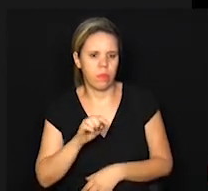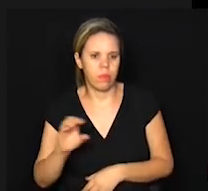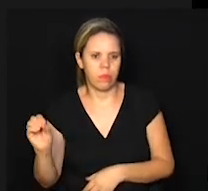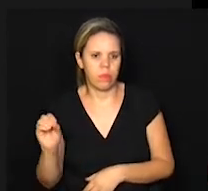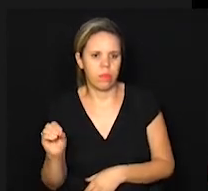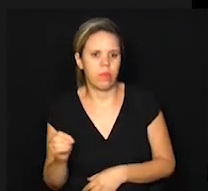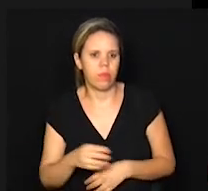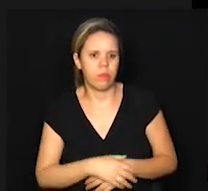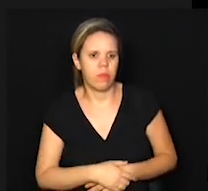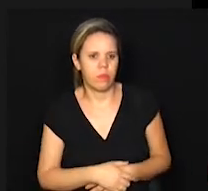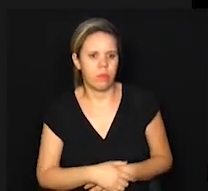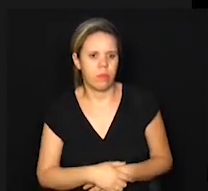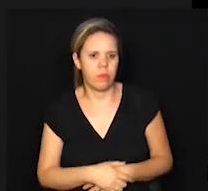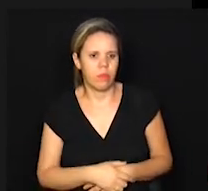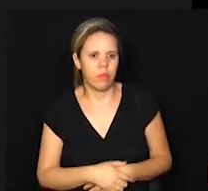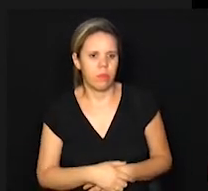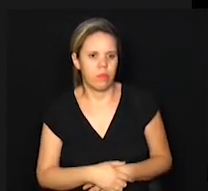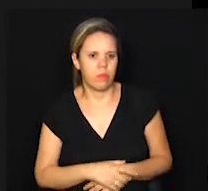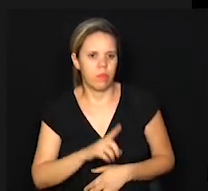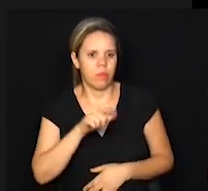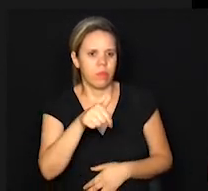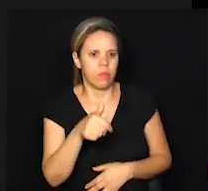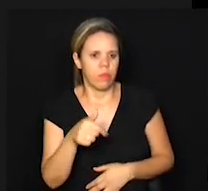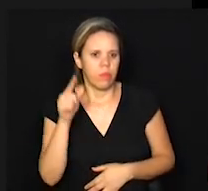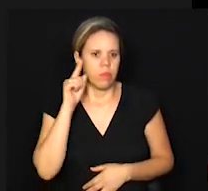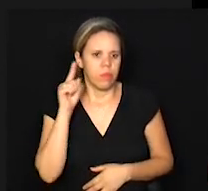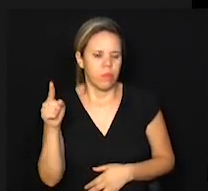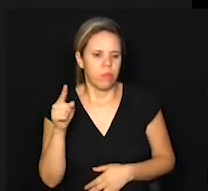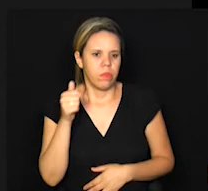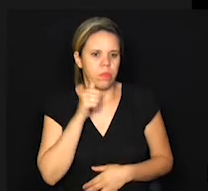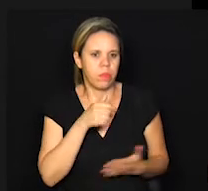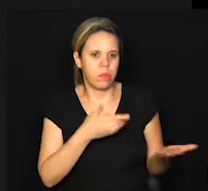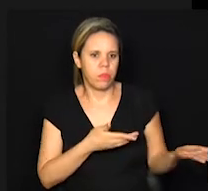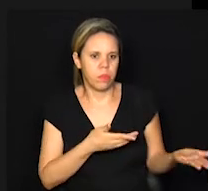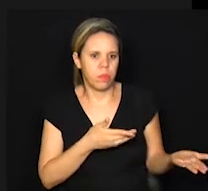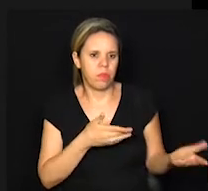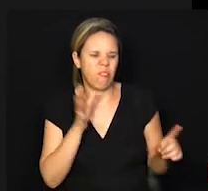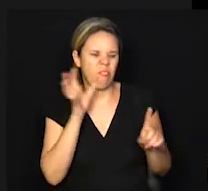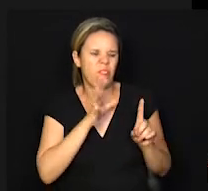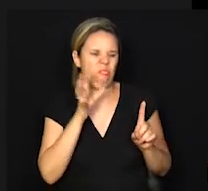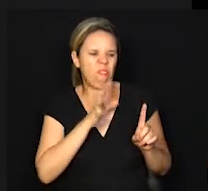boletim de ocorrência, e depois daquele dia, aquela menina começou a me torturar.